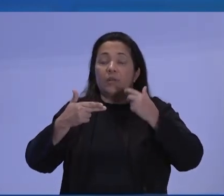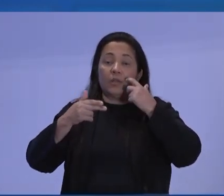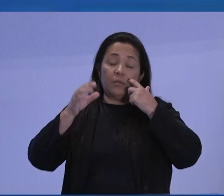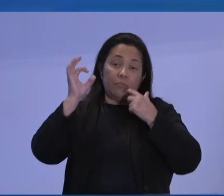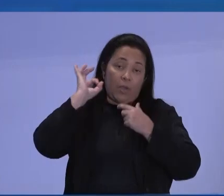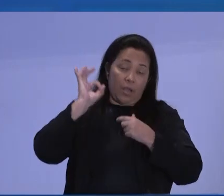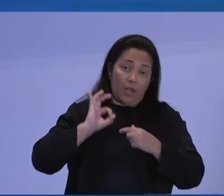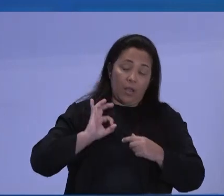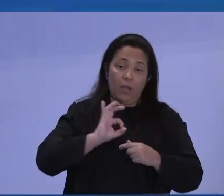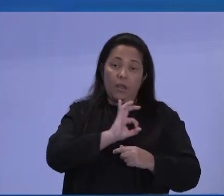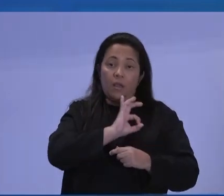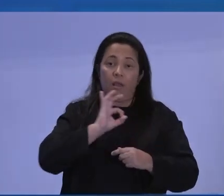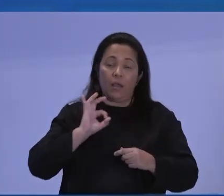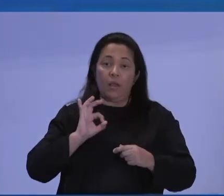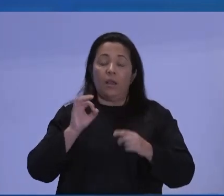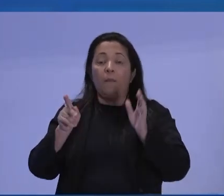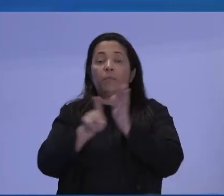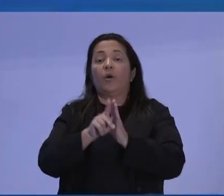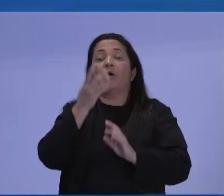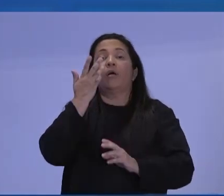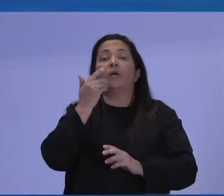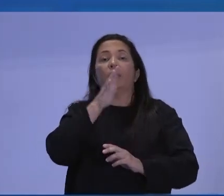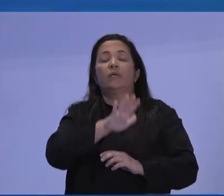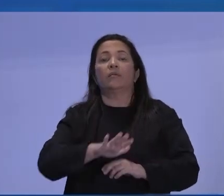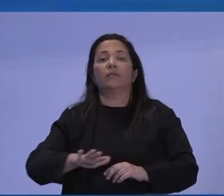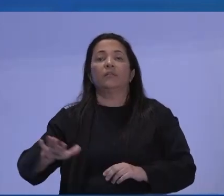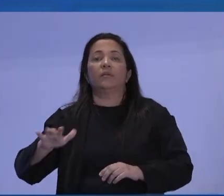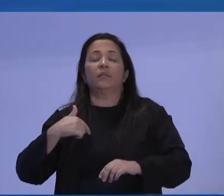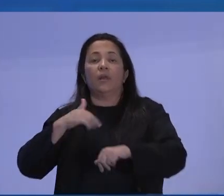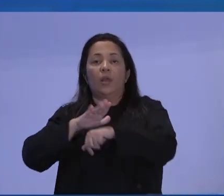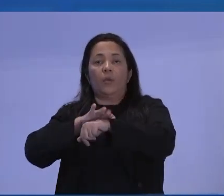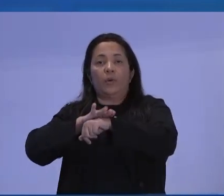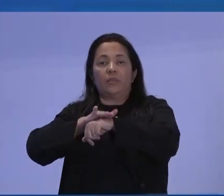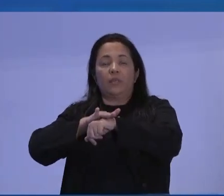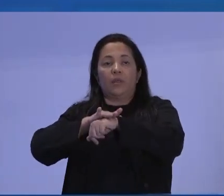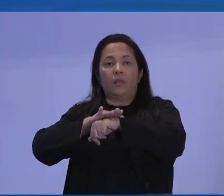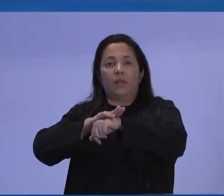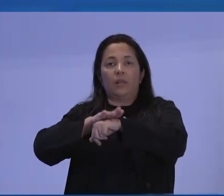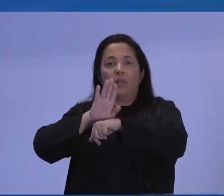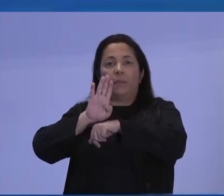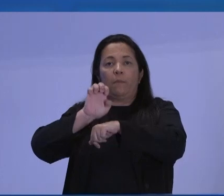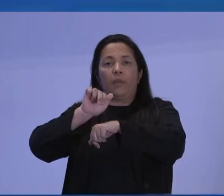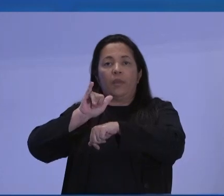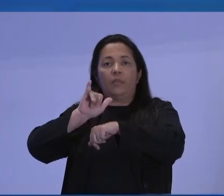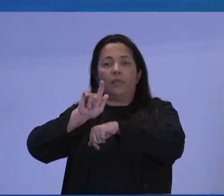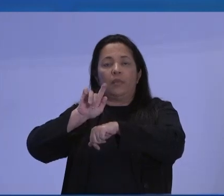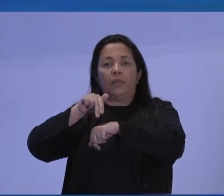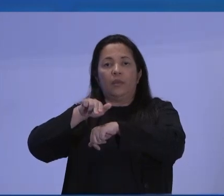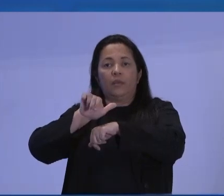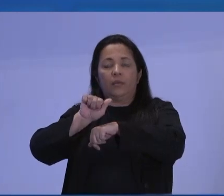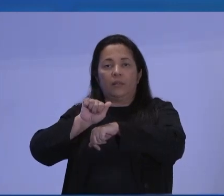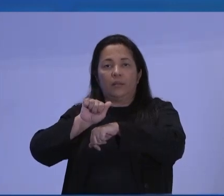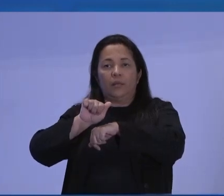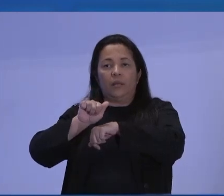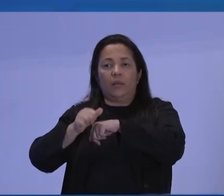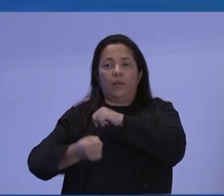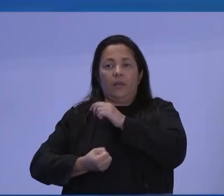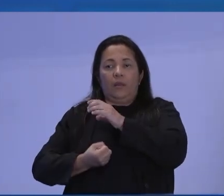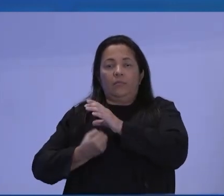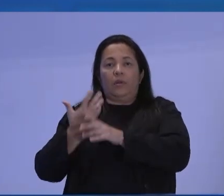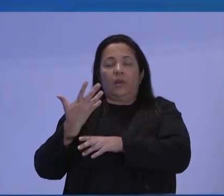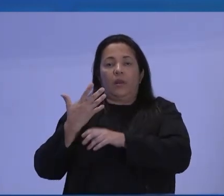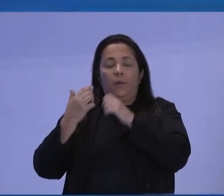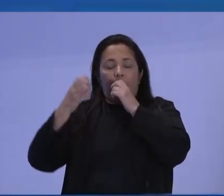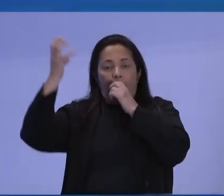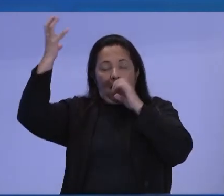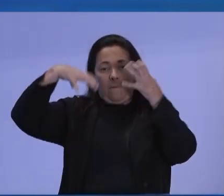acomete principalmente as crianças, é uma doença benigna que muitas vezes ocorre pelo excesso dos banhos quentes,